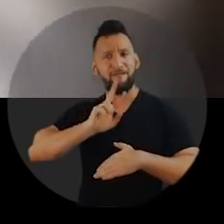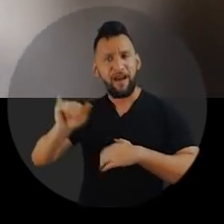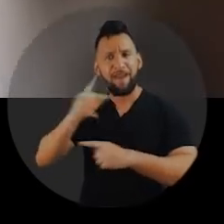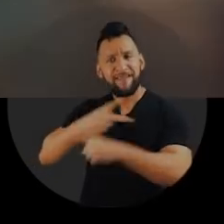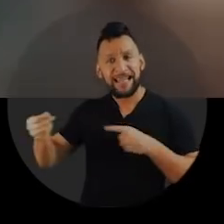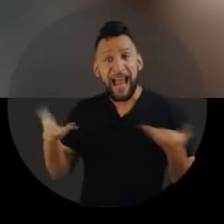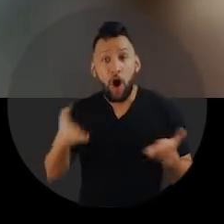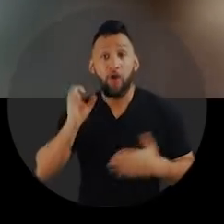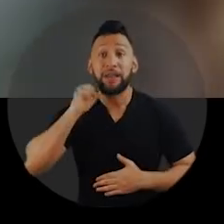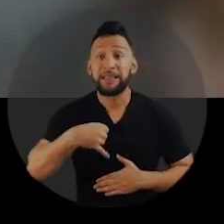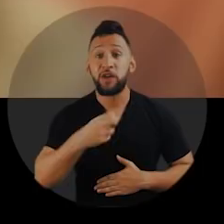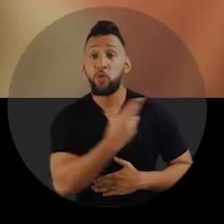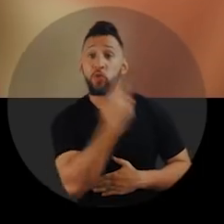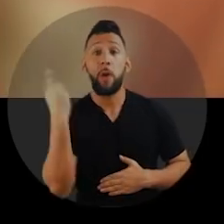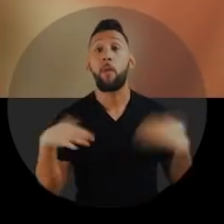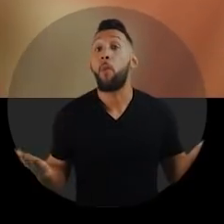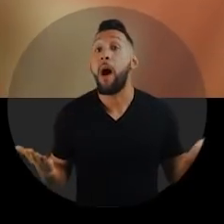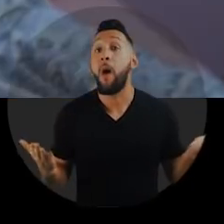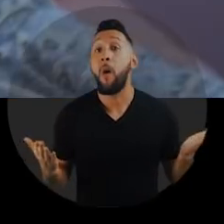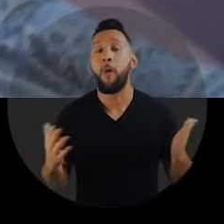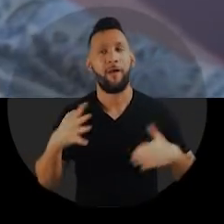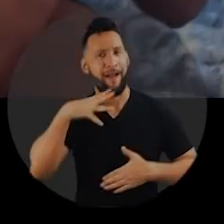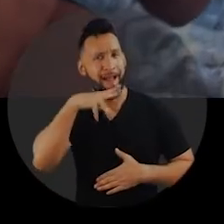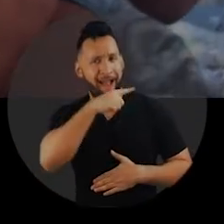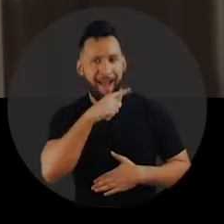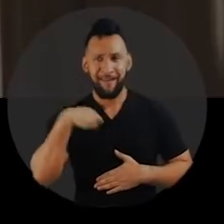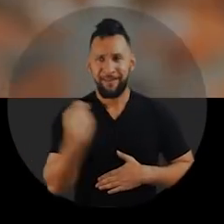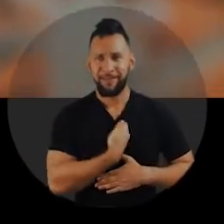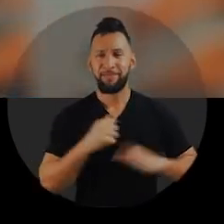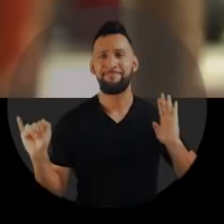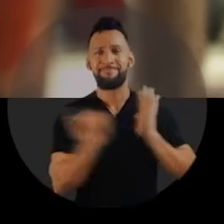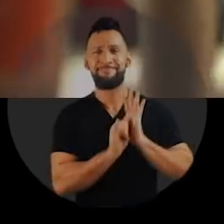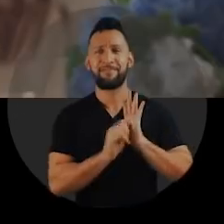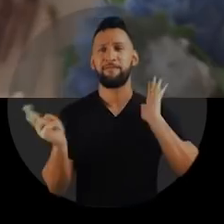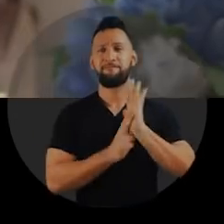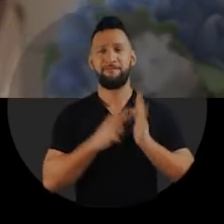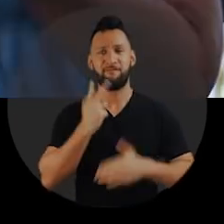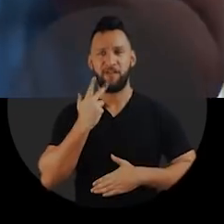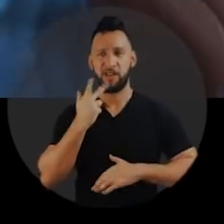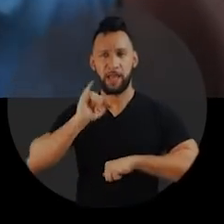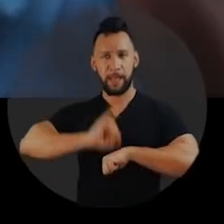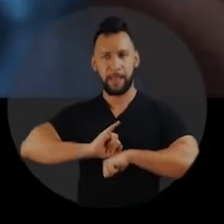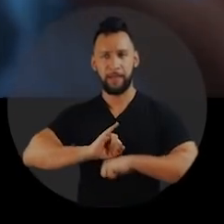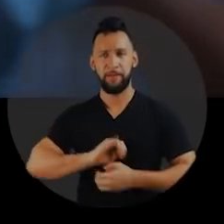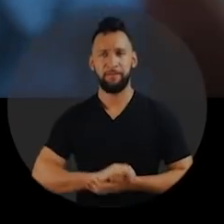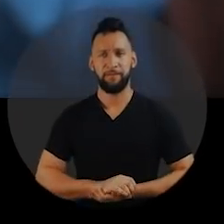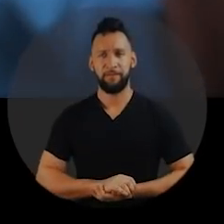difícil. Porque nosso nome não nega. Somos Fortaleza.